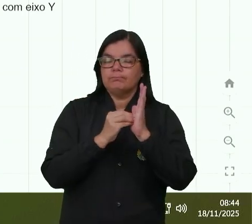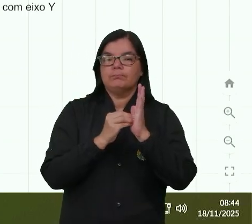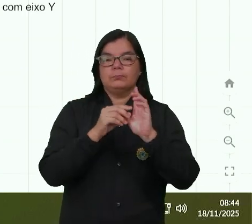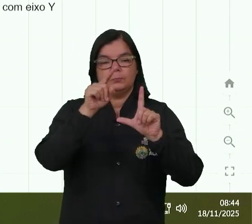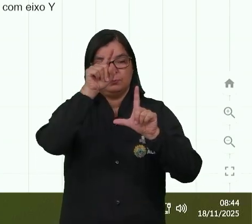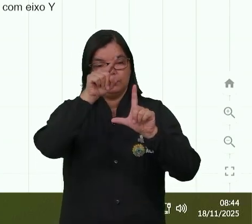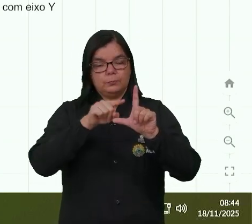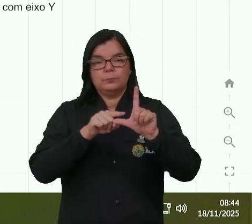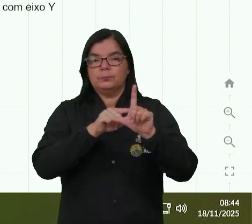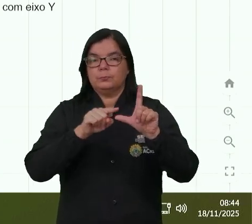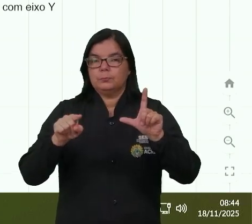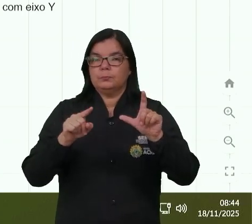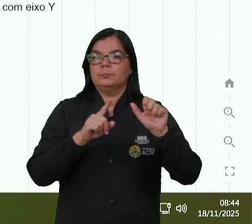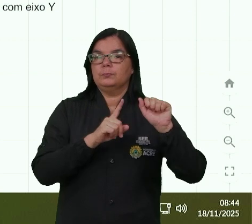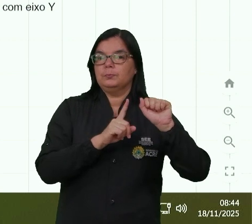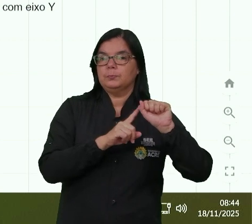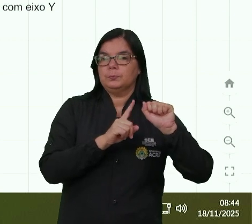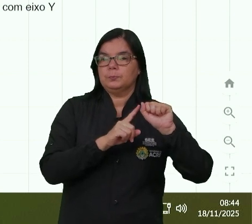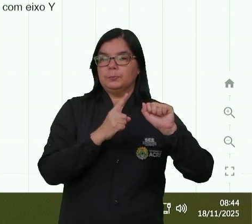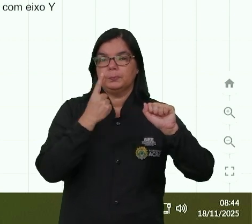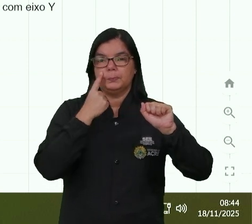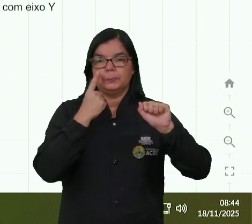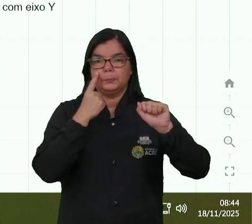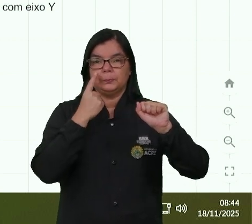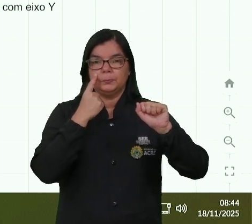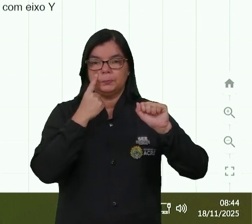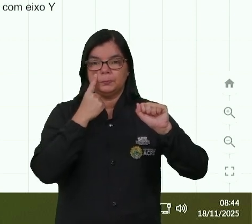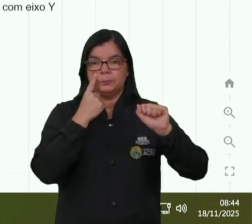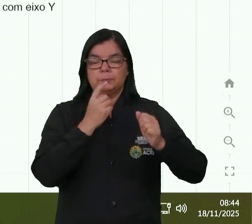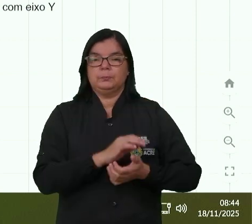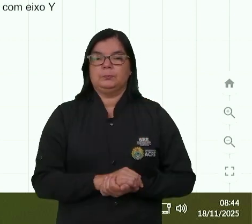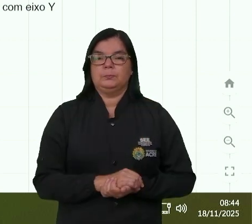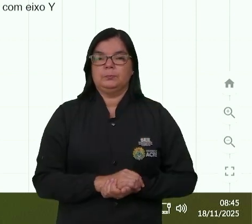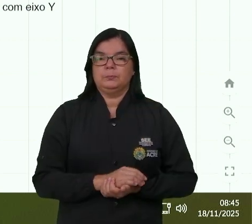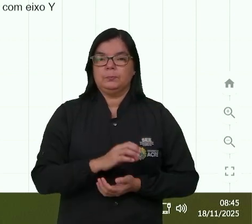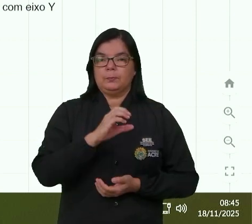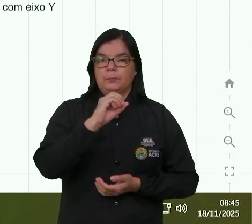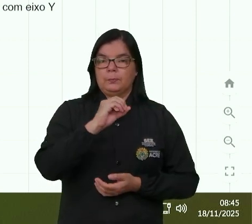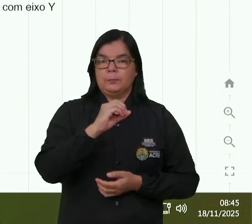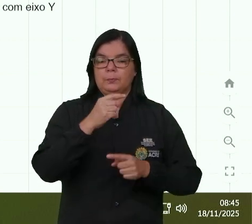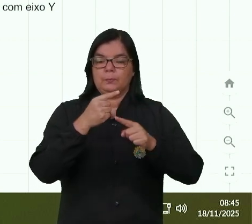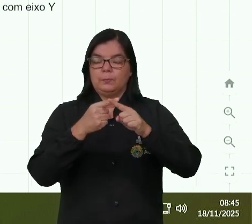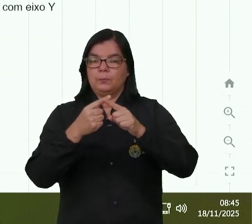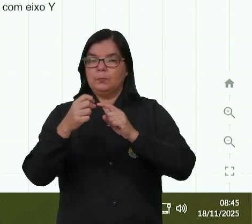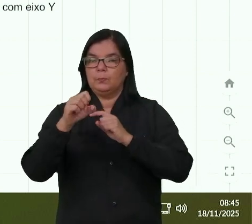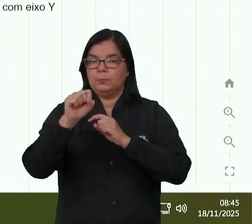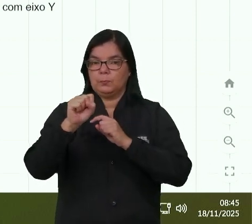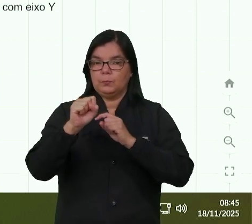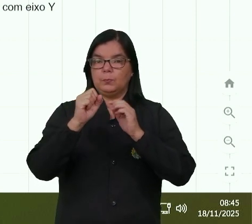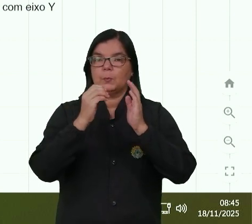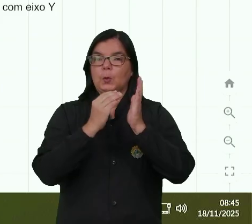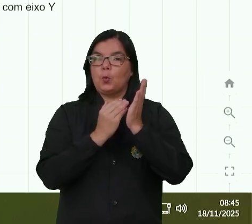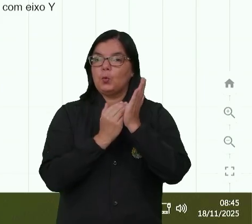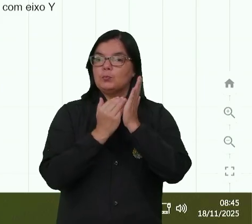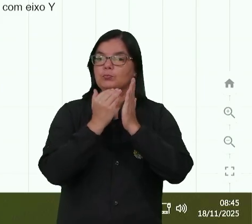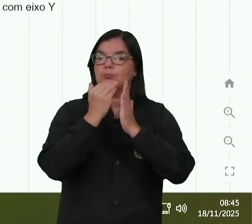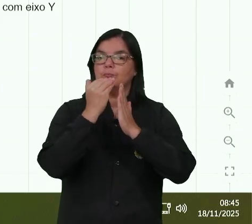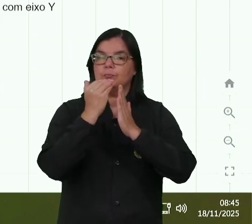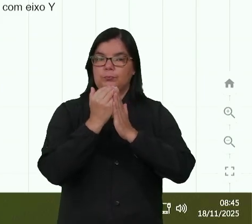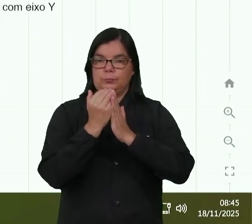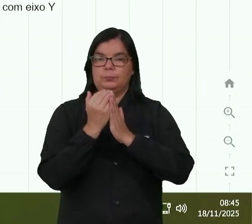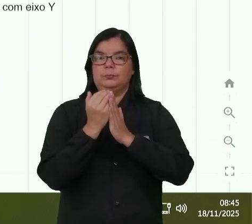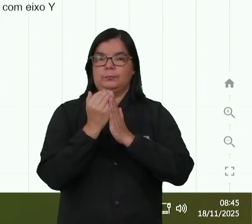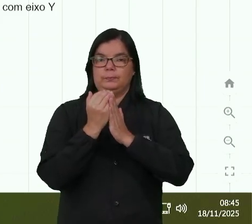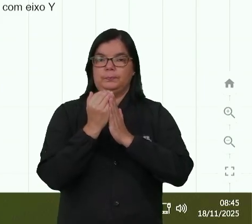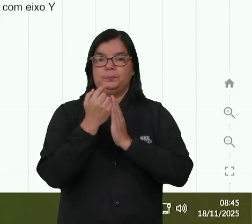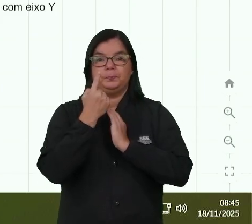com o coeficiente a. Veja que aqui nesse momento nós temos ele 0.8. Quando eu aumentar esse